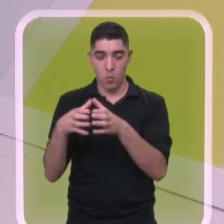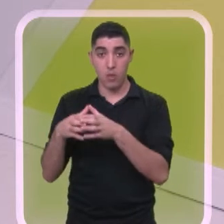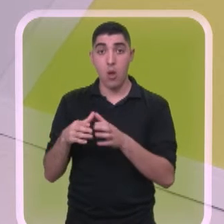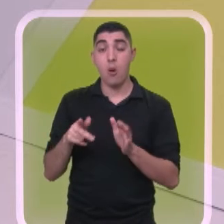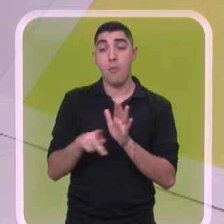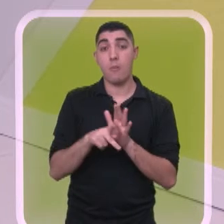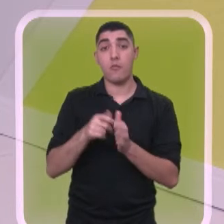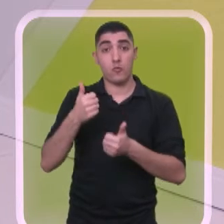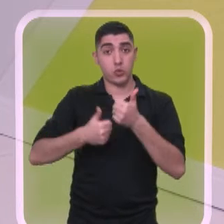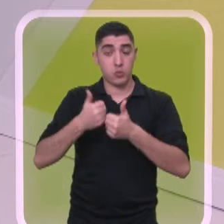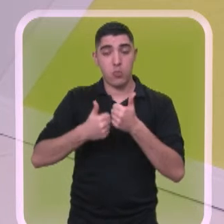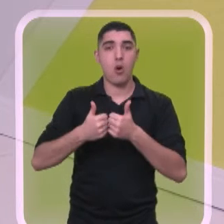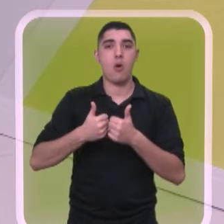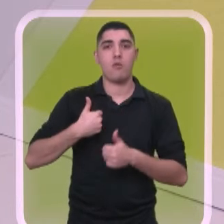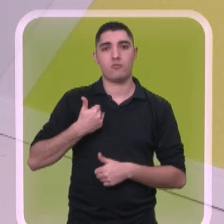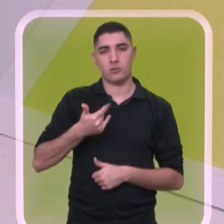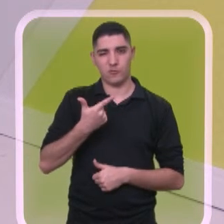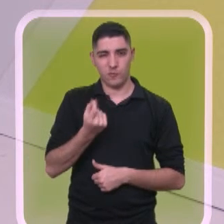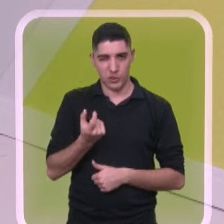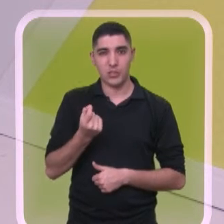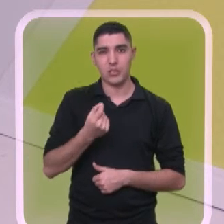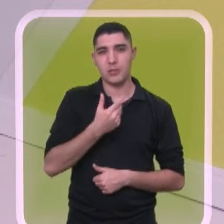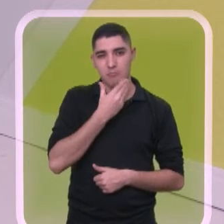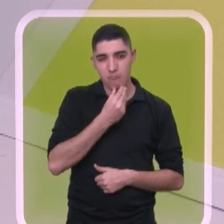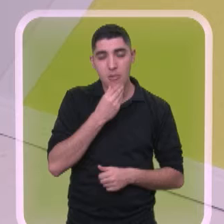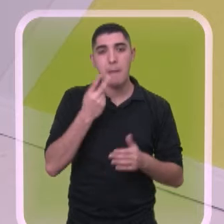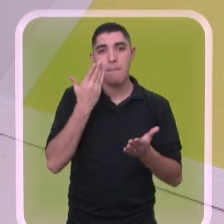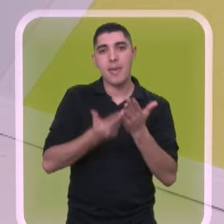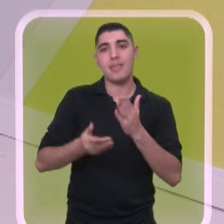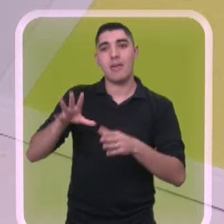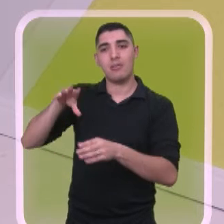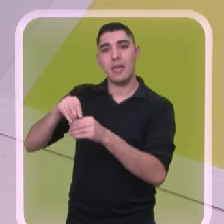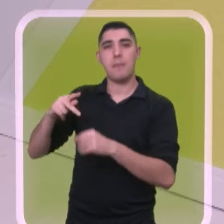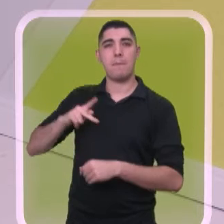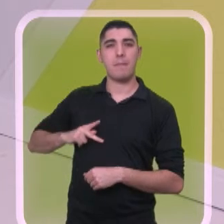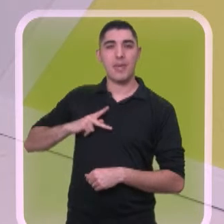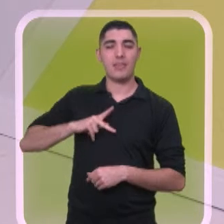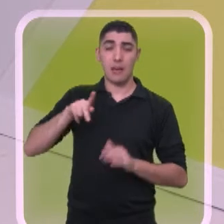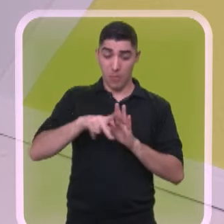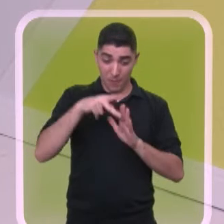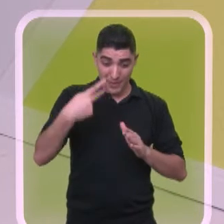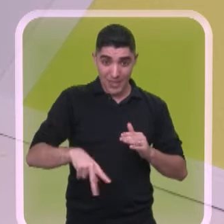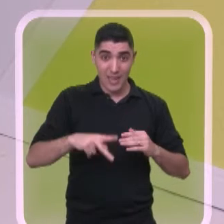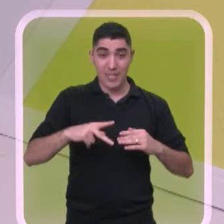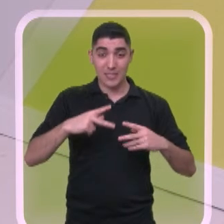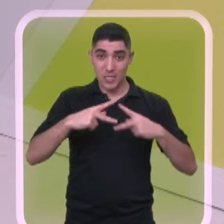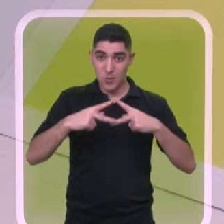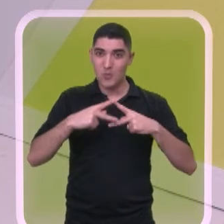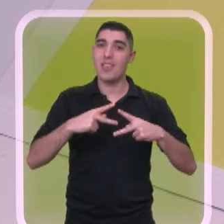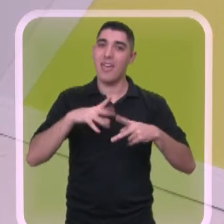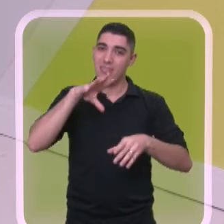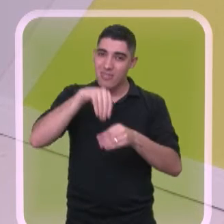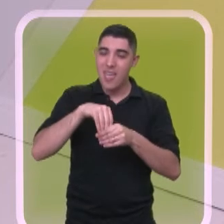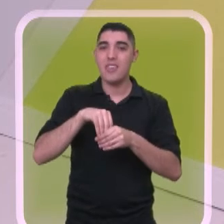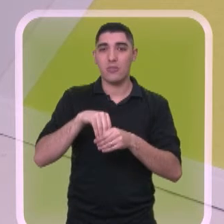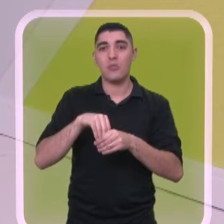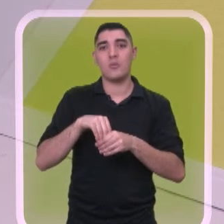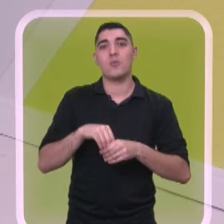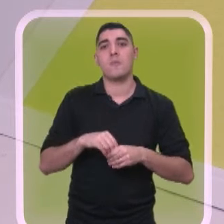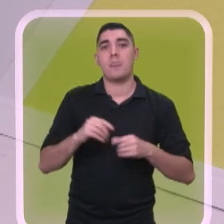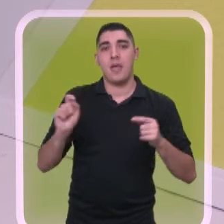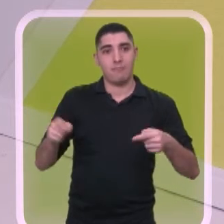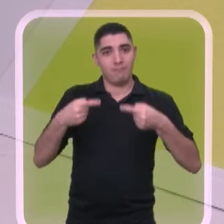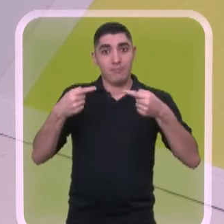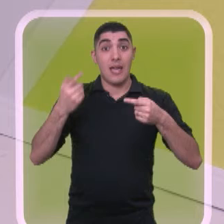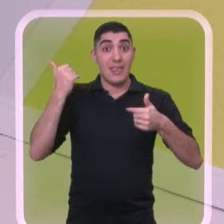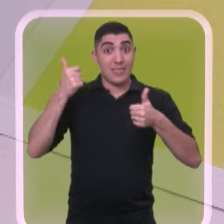sub-20 deixou escapar o bronze ao perder para Pinda em São José por 1-0, depois de avançar na